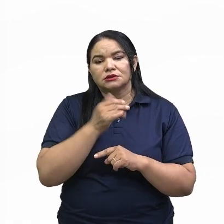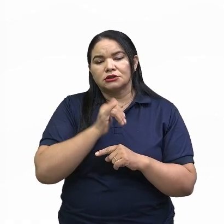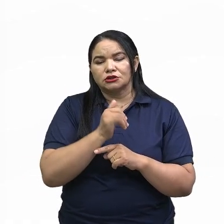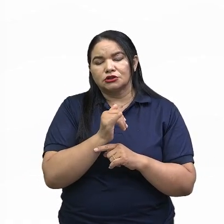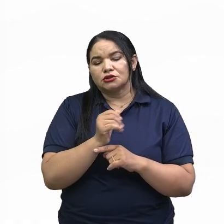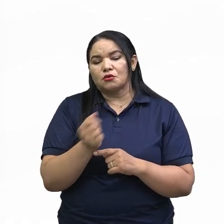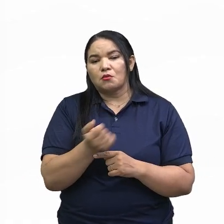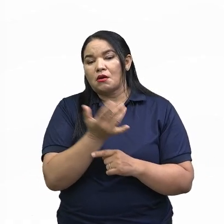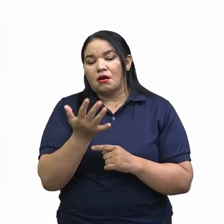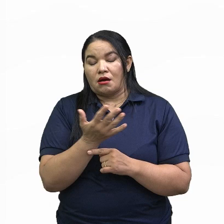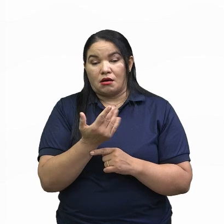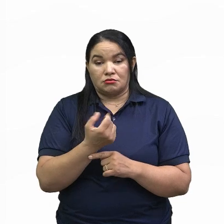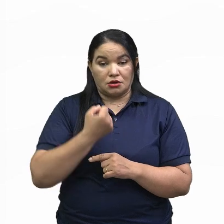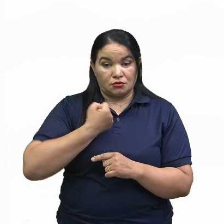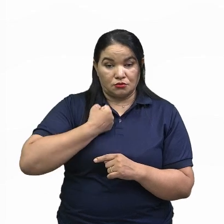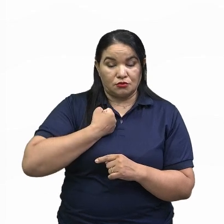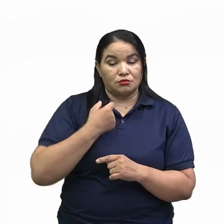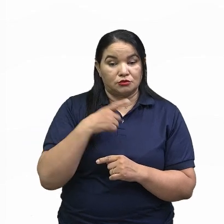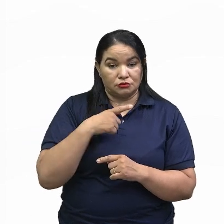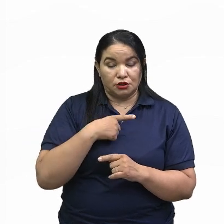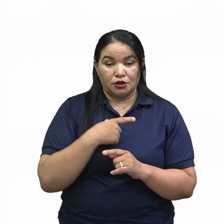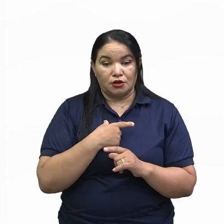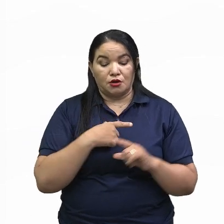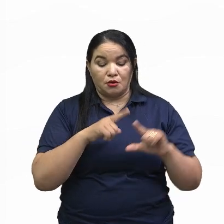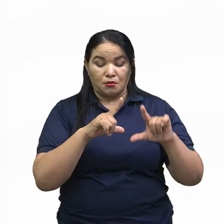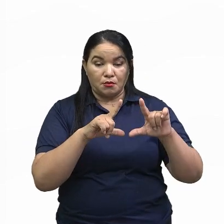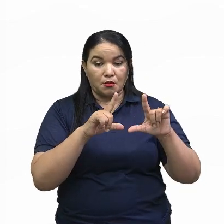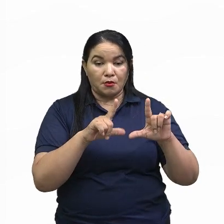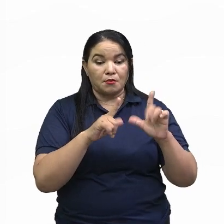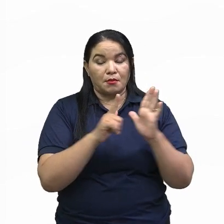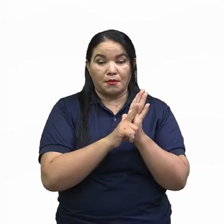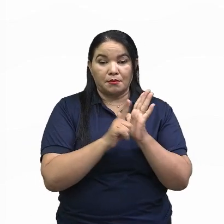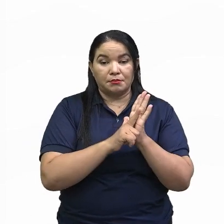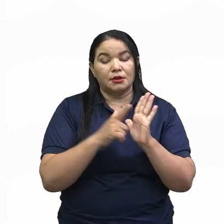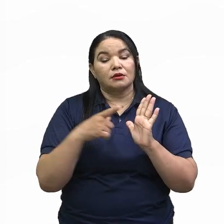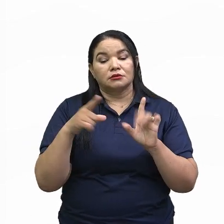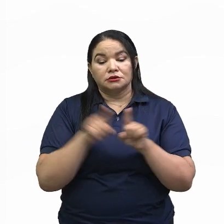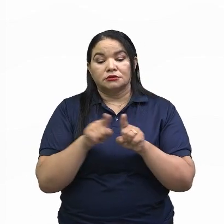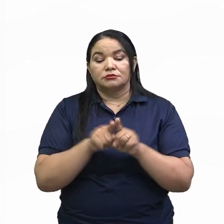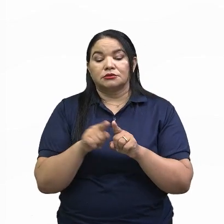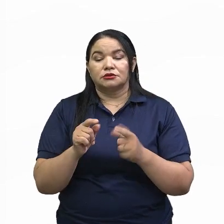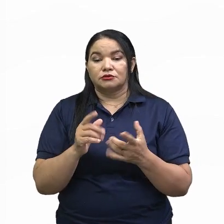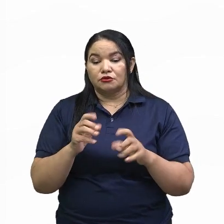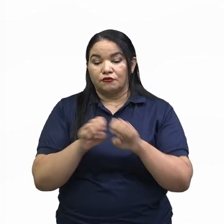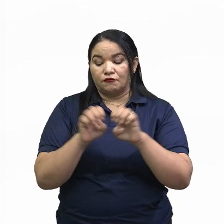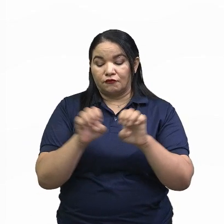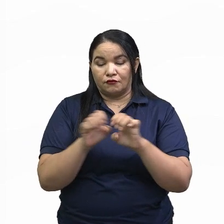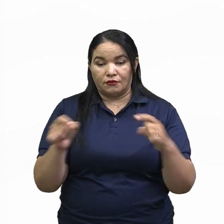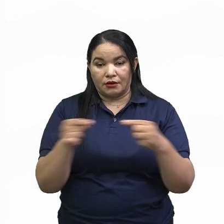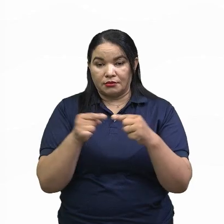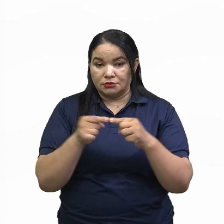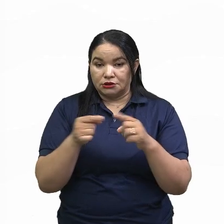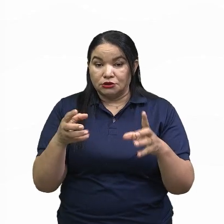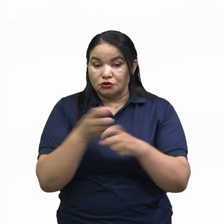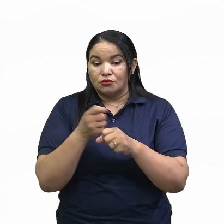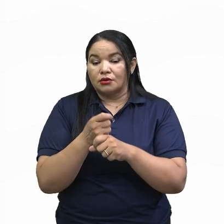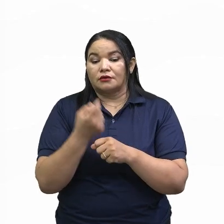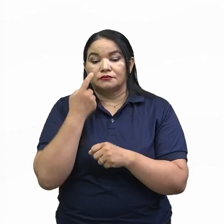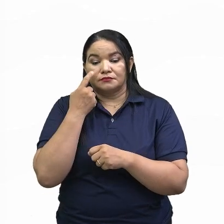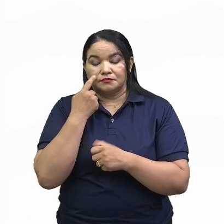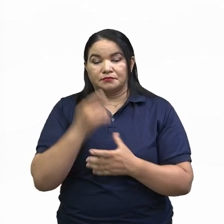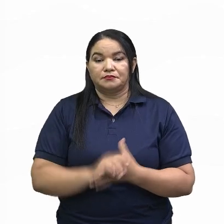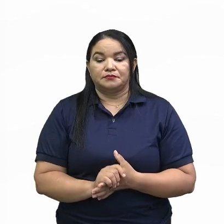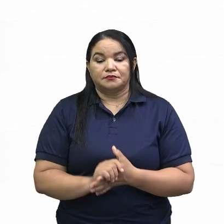informada no aparelho, bem como o tempo em que o aparelho funciona. A fórmula que usamos para calcular o consumo da energia elétrica é a